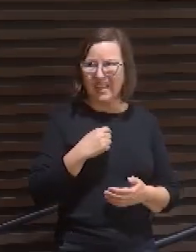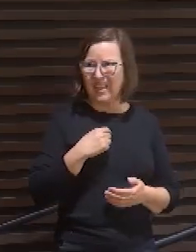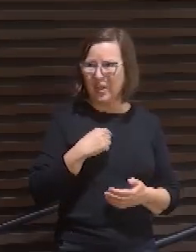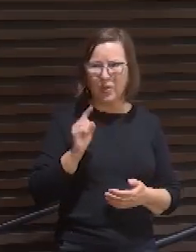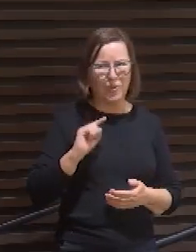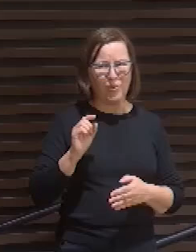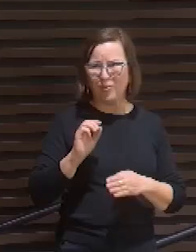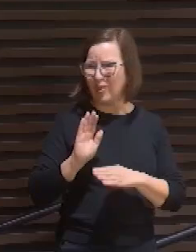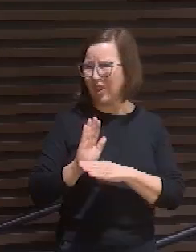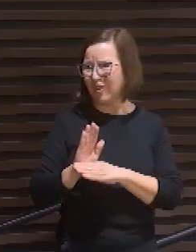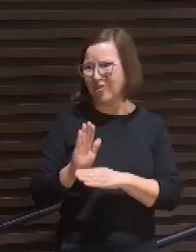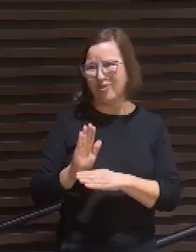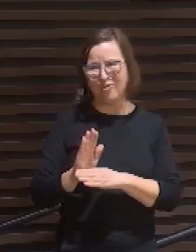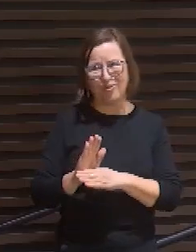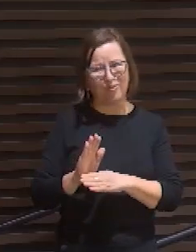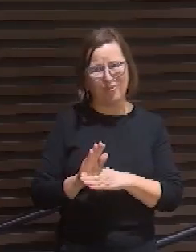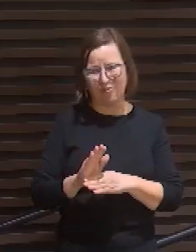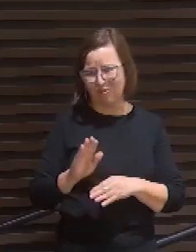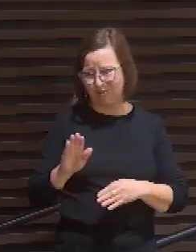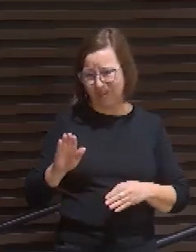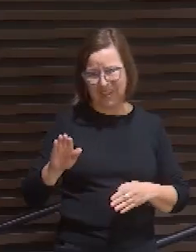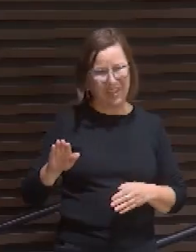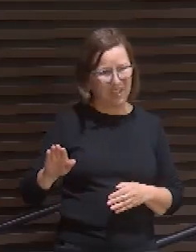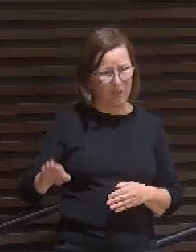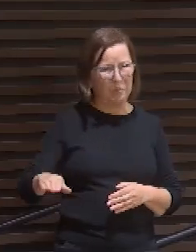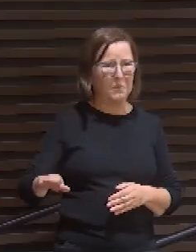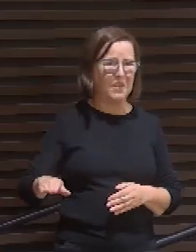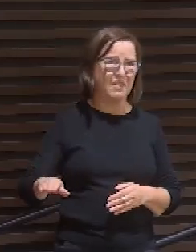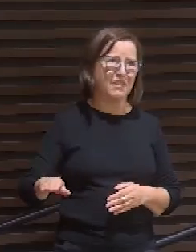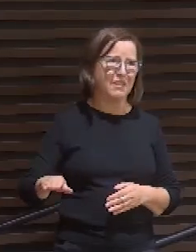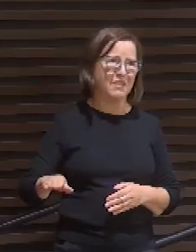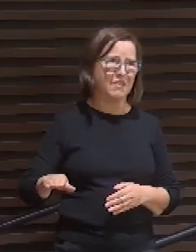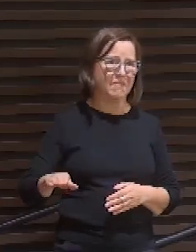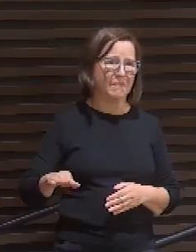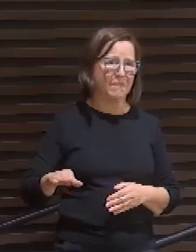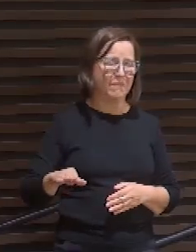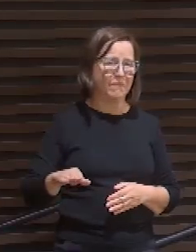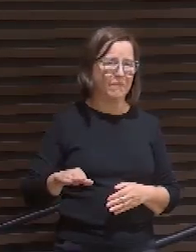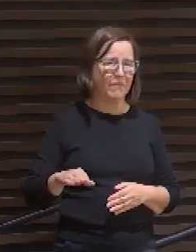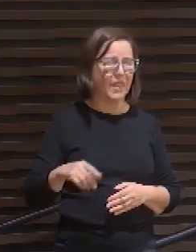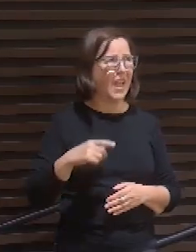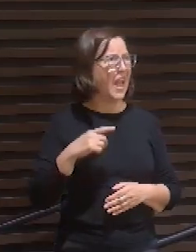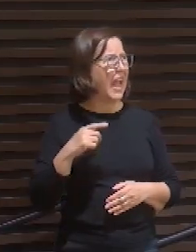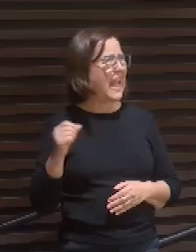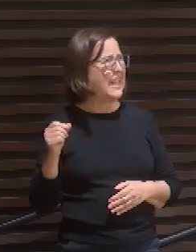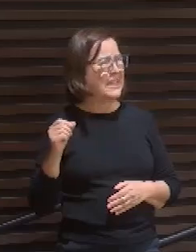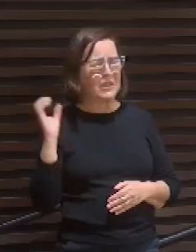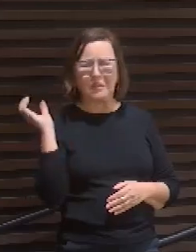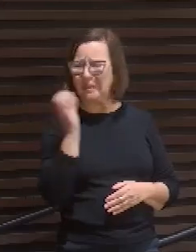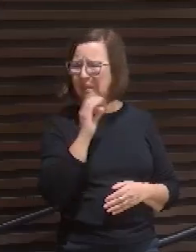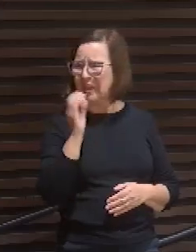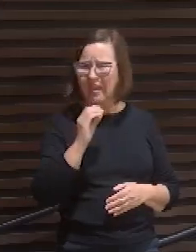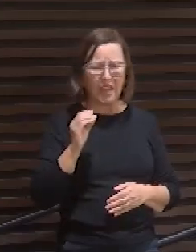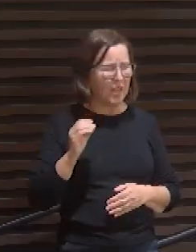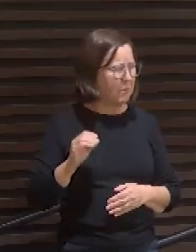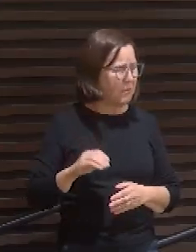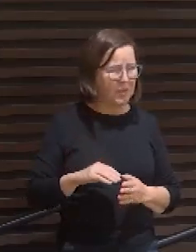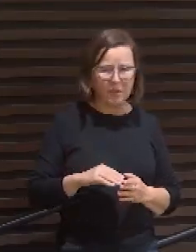fazer um benefício para uma criança. E ele saiu imediatamente, disse,